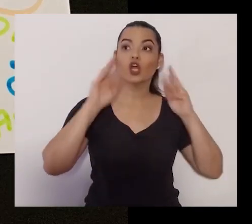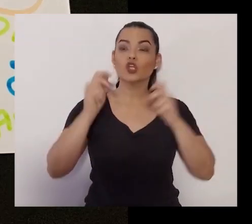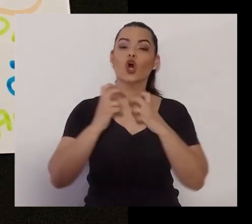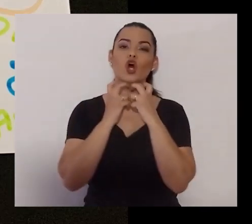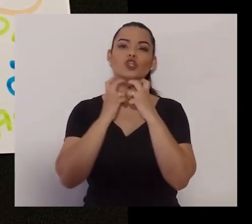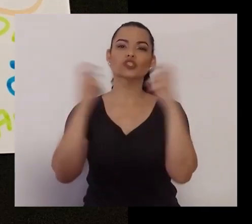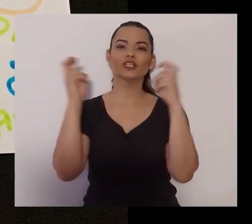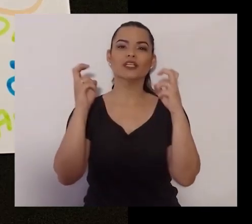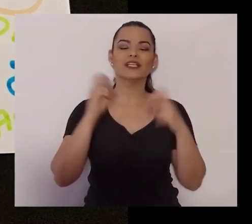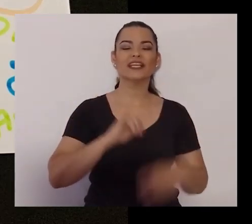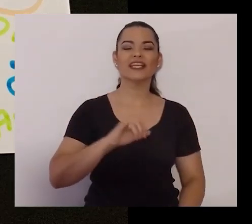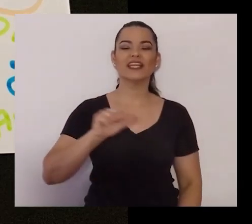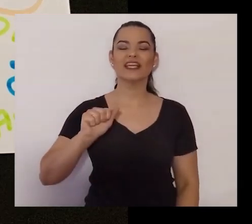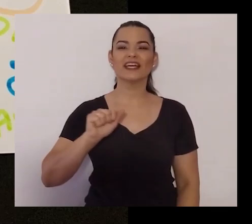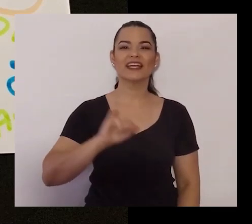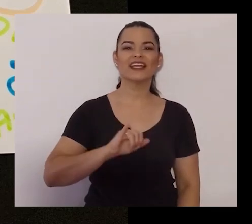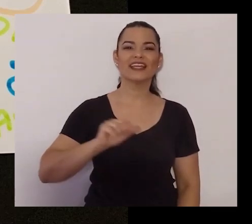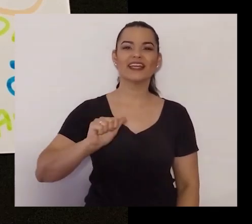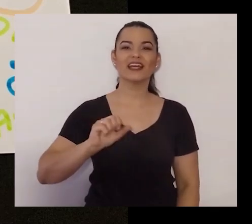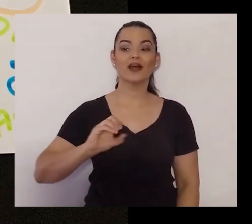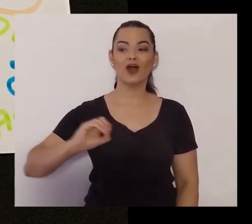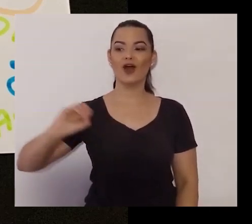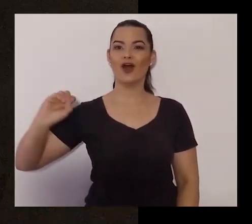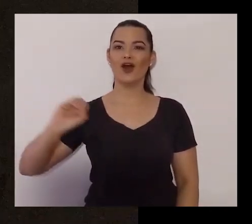ia, ia, oh!